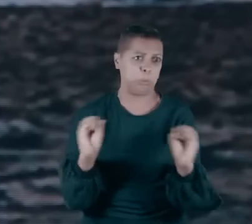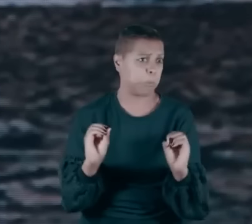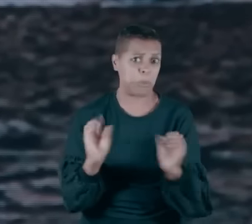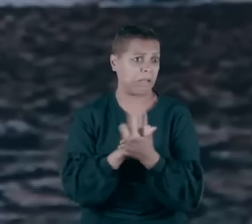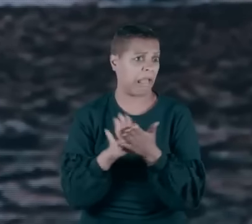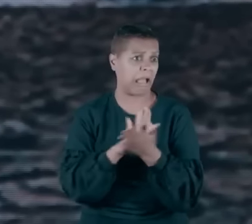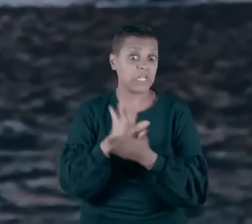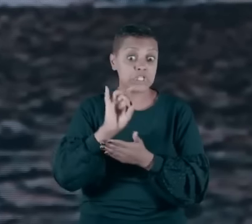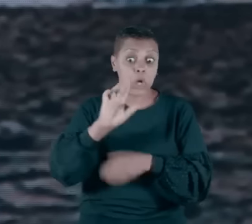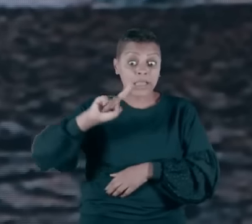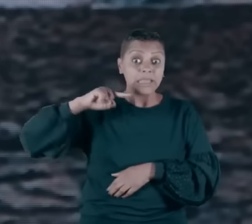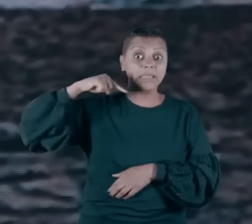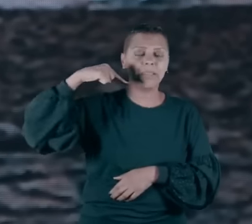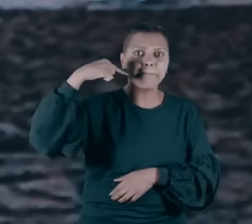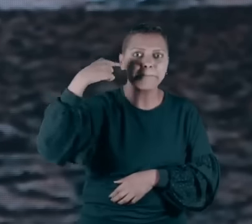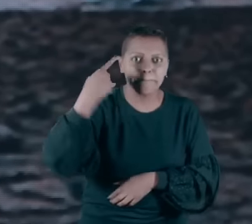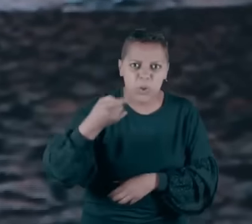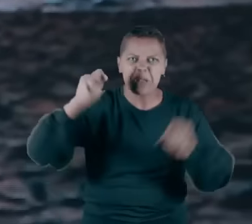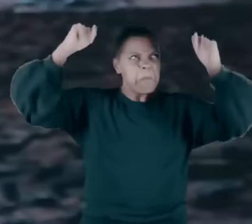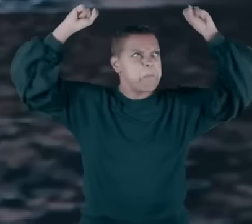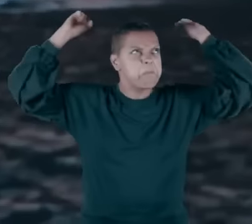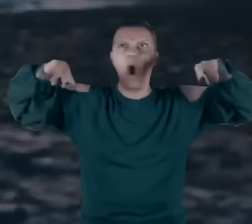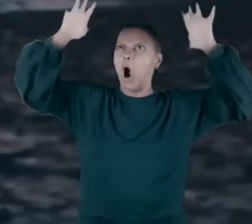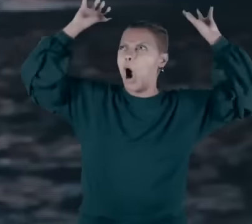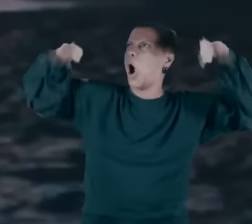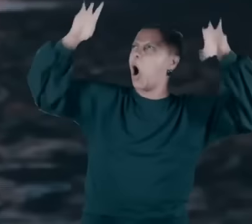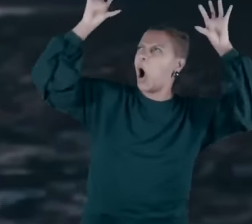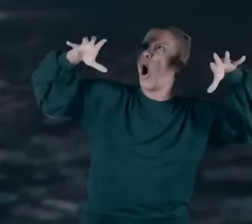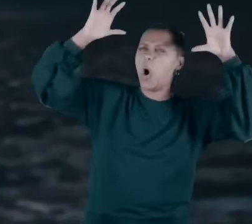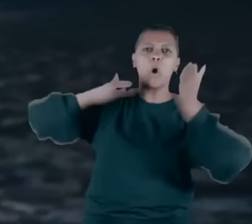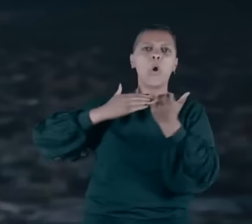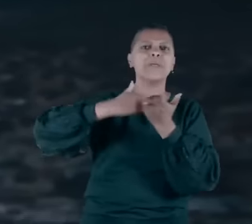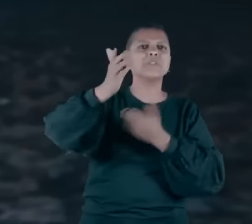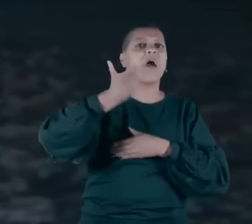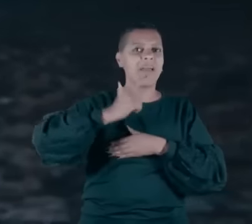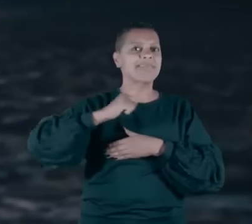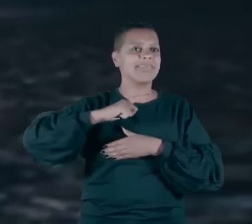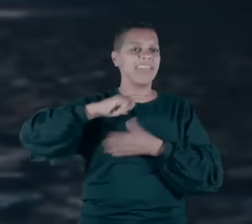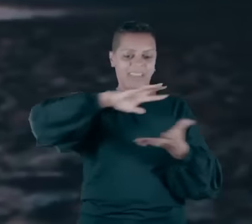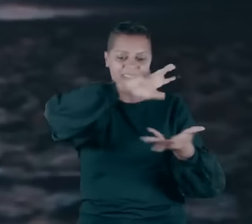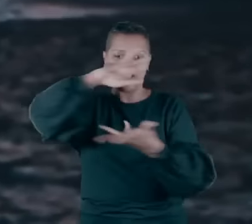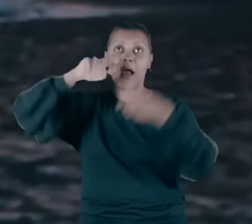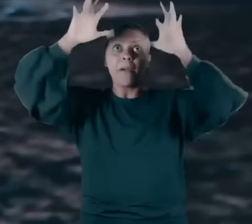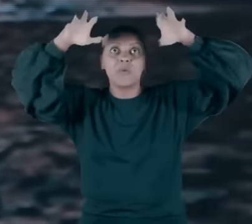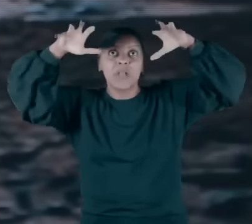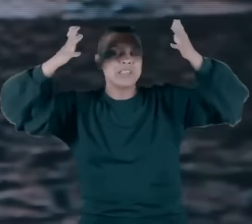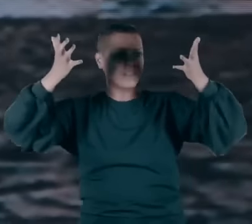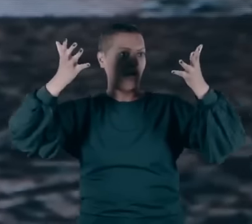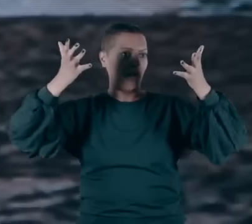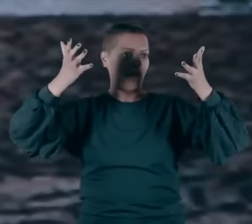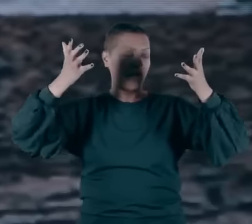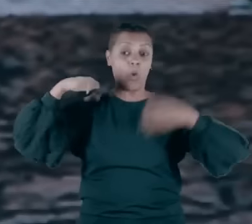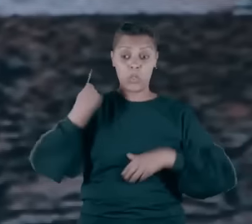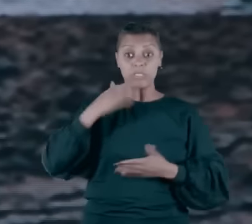depois de algum algo cataclísmico que passou a ver chuva sobre a terra pois bem nós